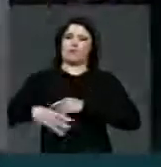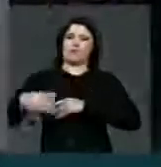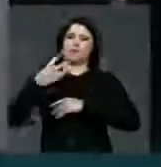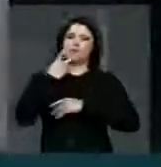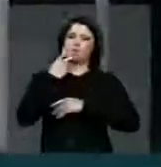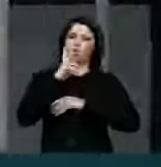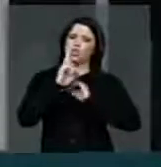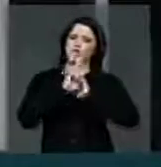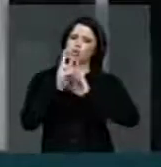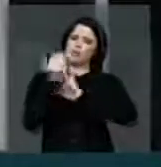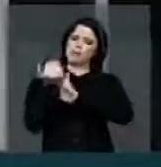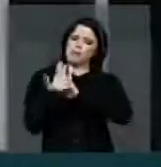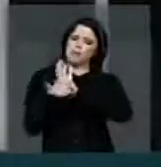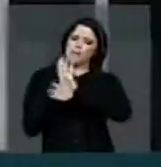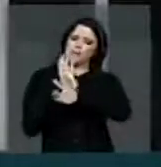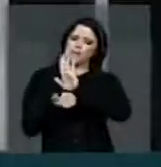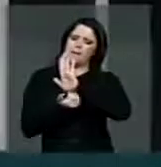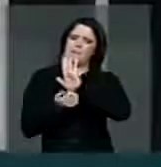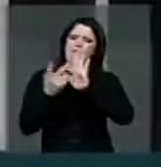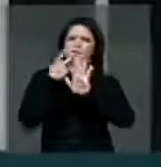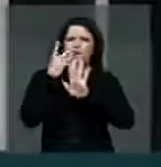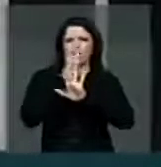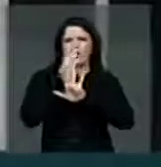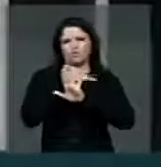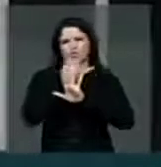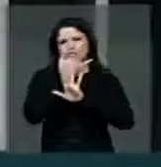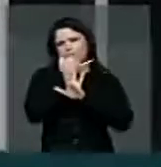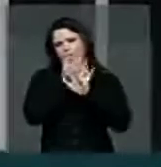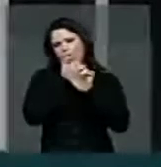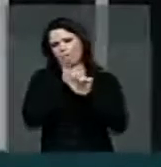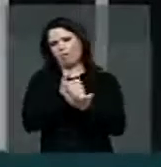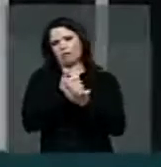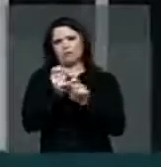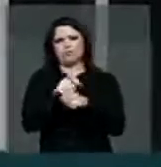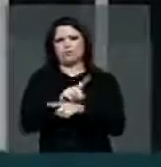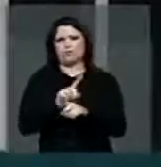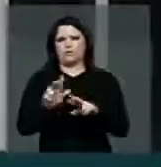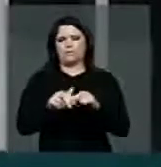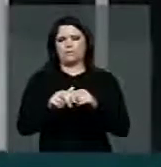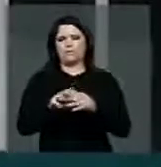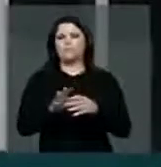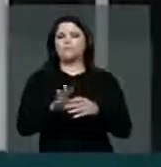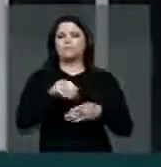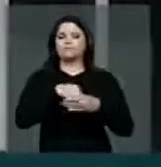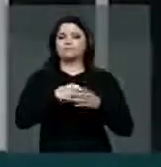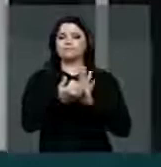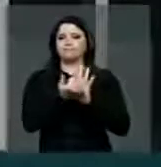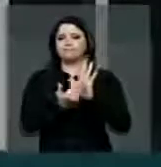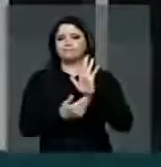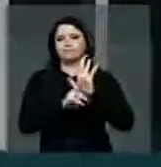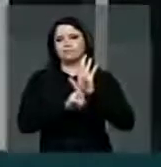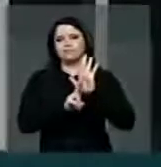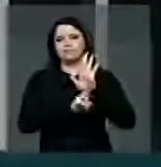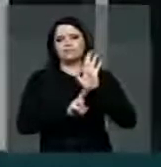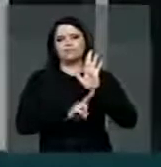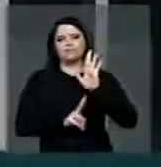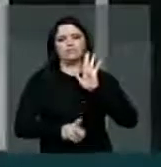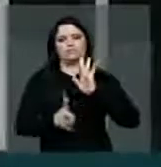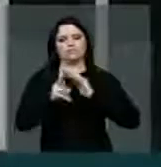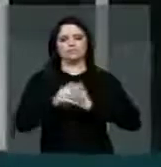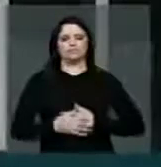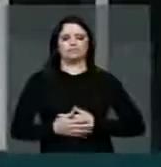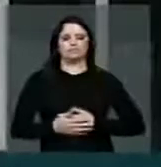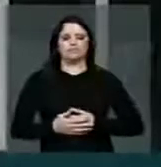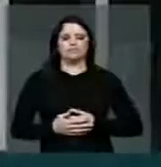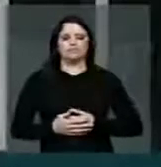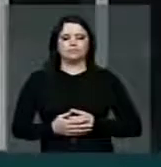Martírios e Lidiane Leite Silva, de Bom Jardim. No Conselho Fiscal suplente estão Luzinete Botelho da Silva, de Itinga